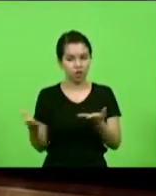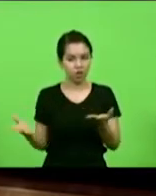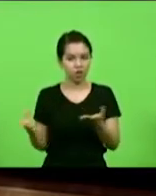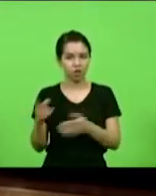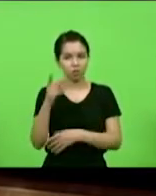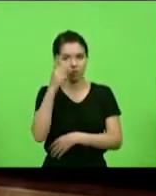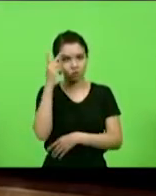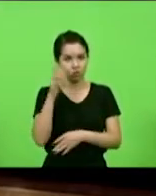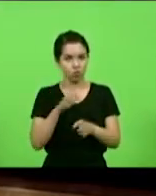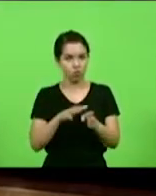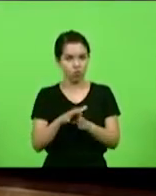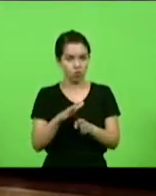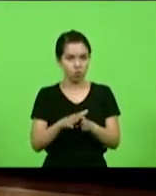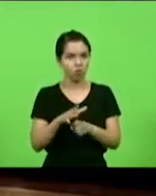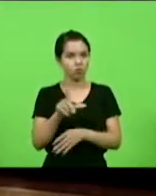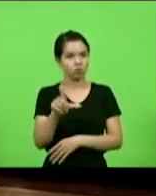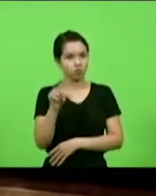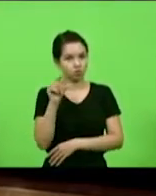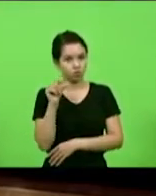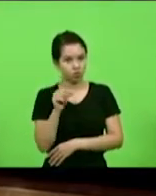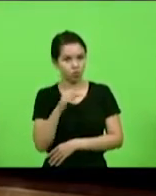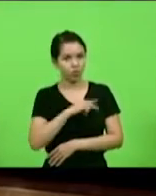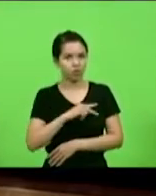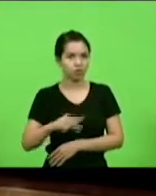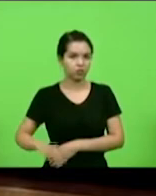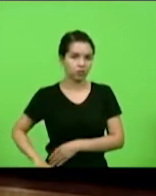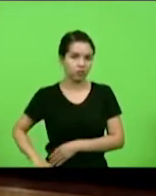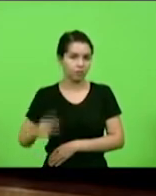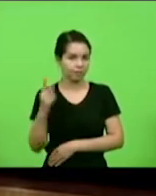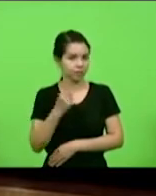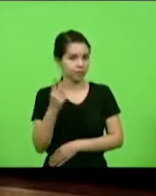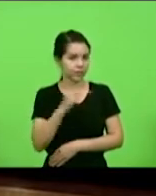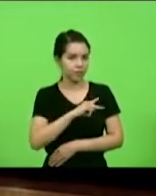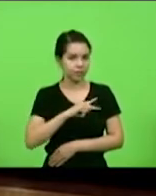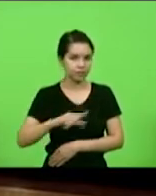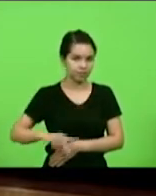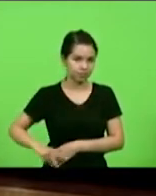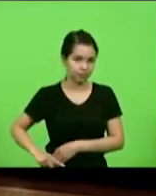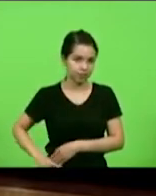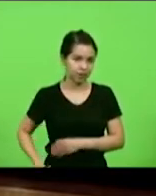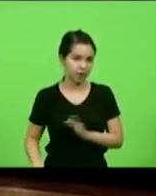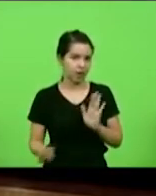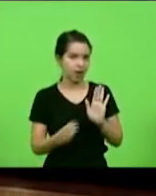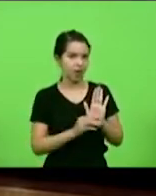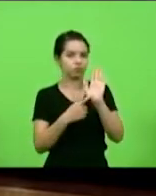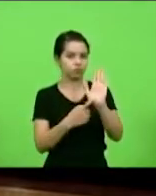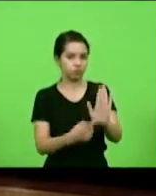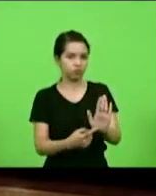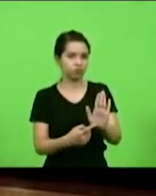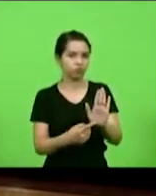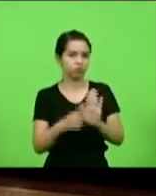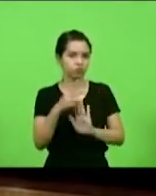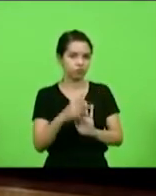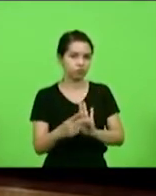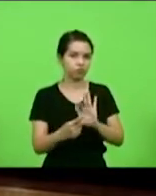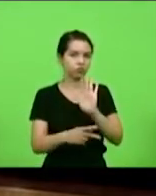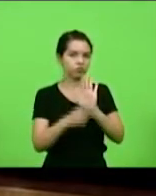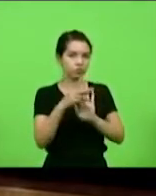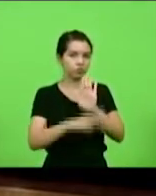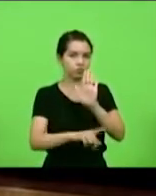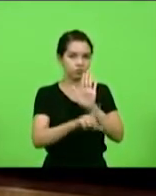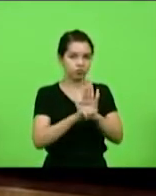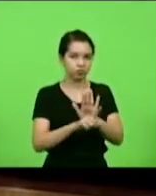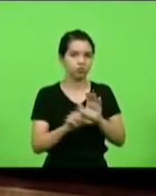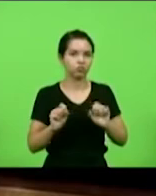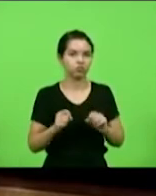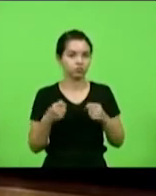e o vice-presidente. E não há, na legislação, nada que impeça de acontecer isso. Defendemos que a eleição